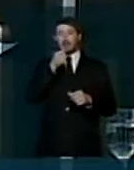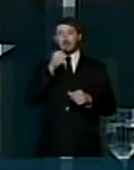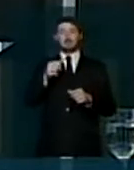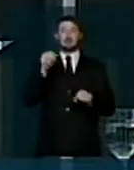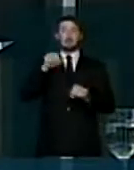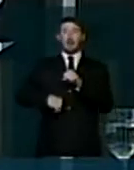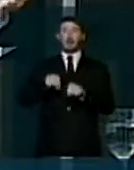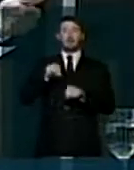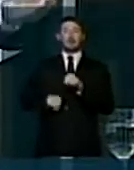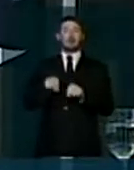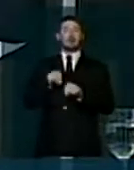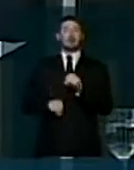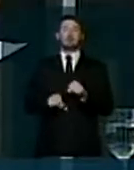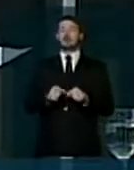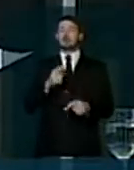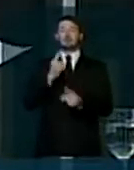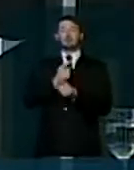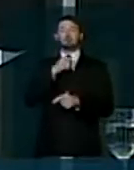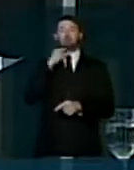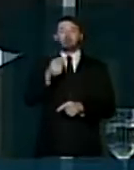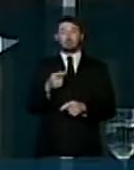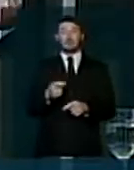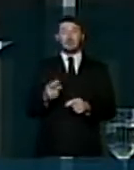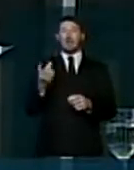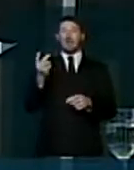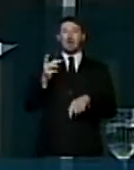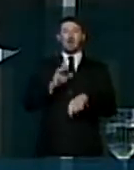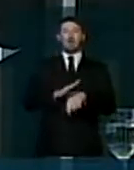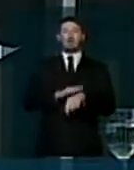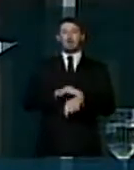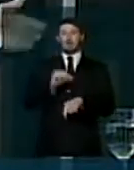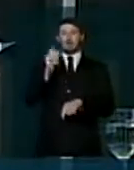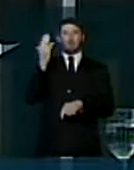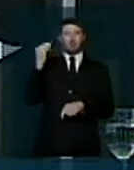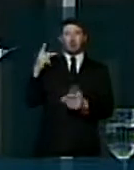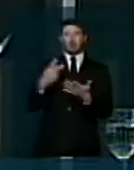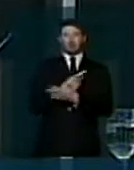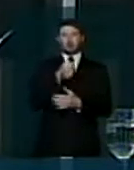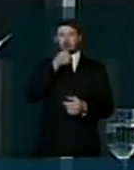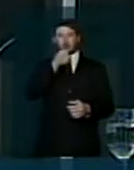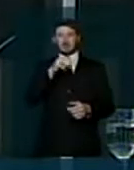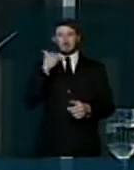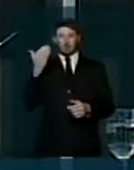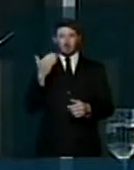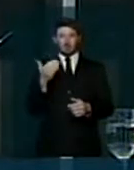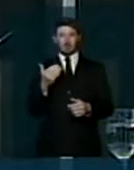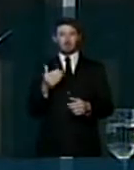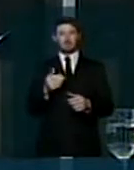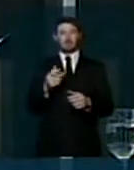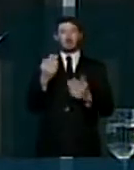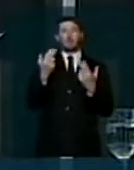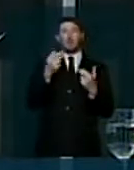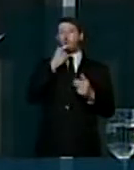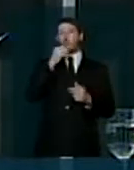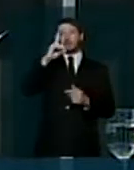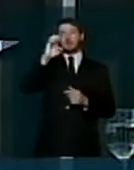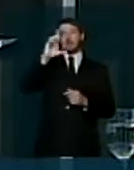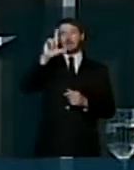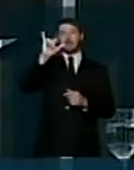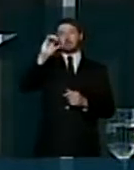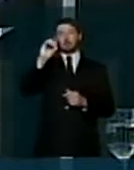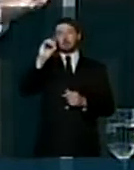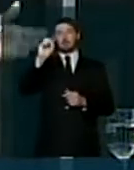autorias. E, por último, os assassinatos recentes que o Brasil teve relativos a jornalistas, como foi do blogueiro Décio